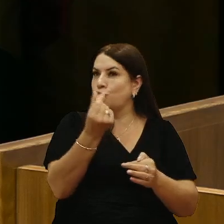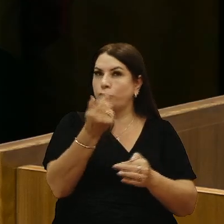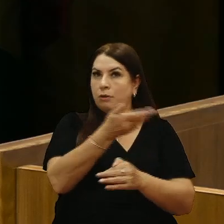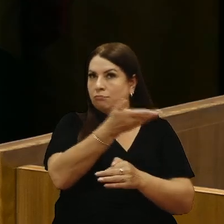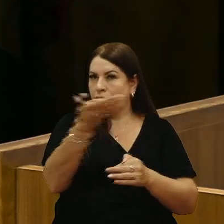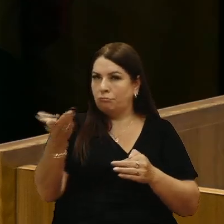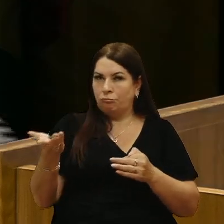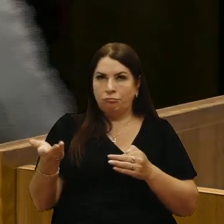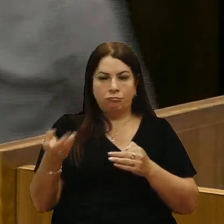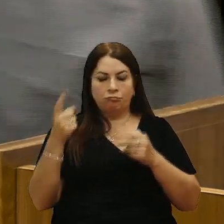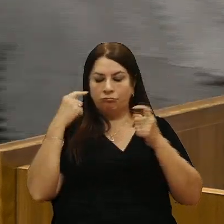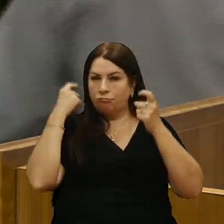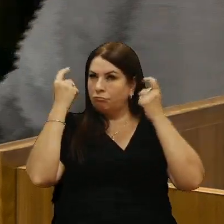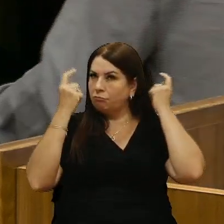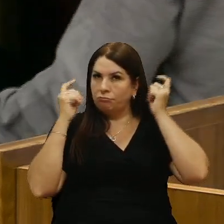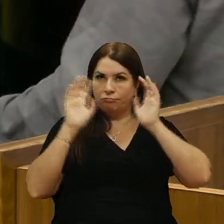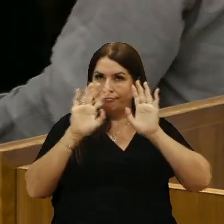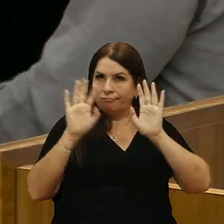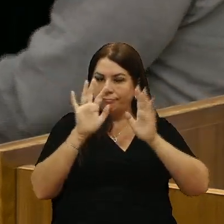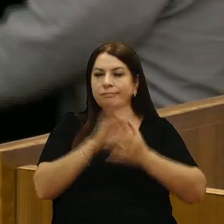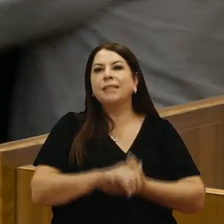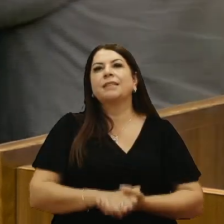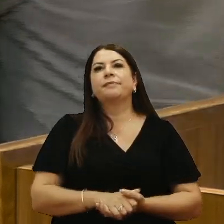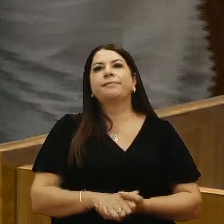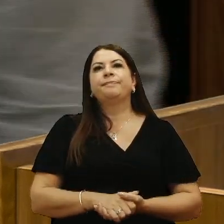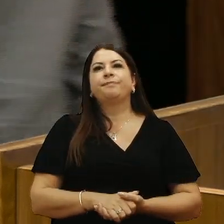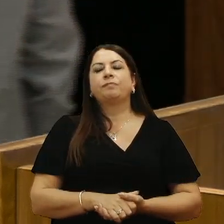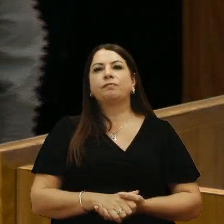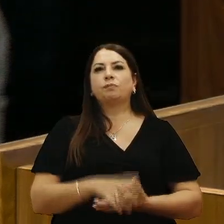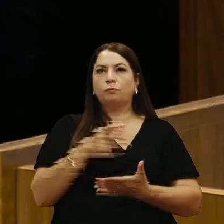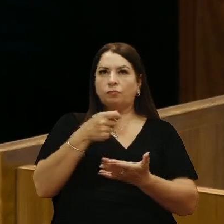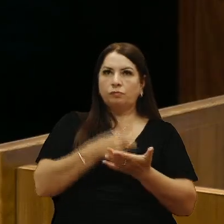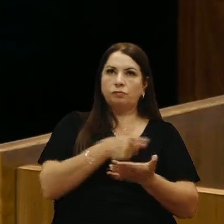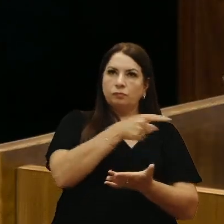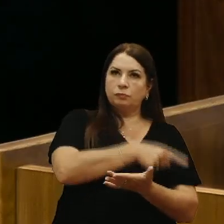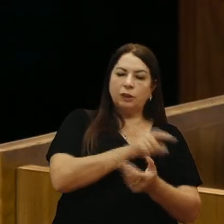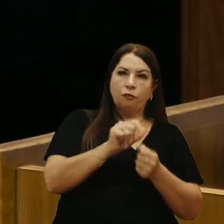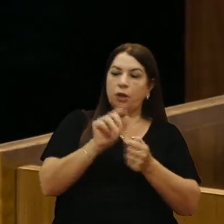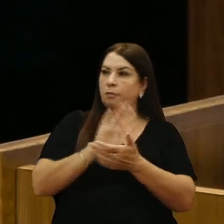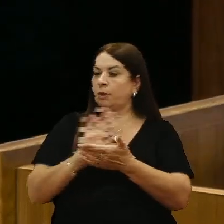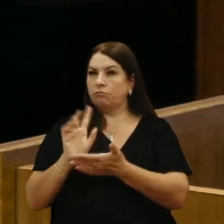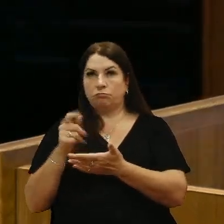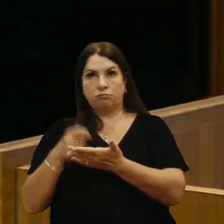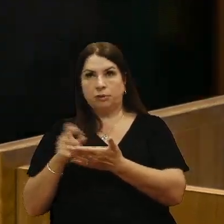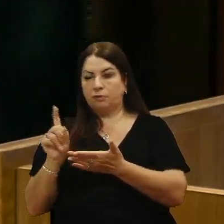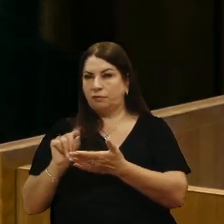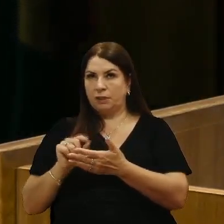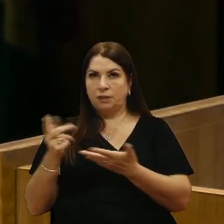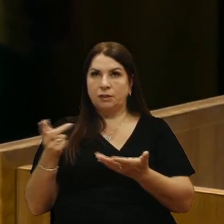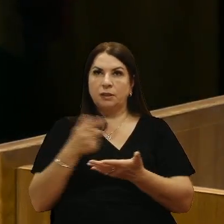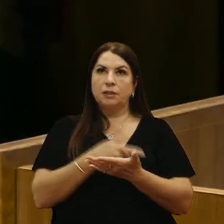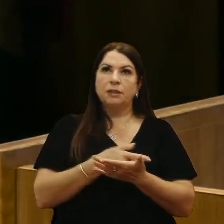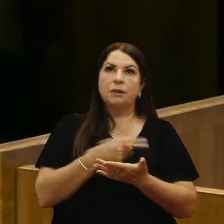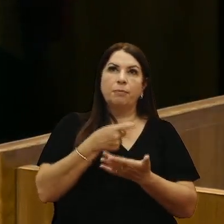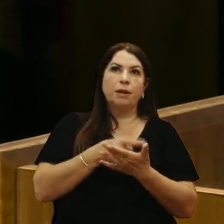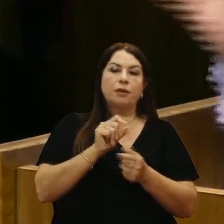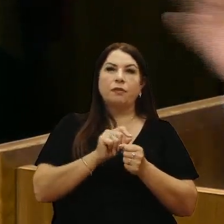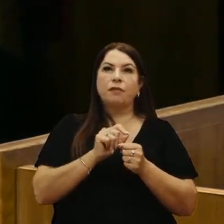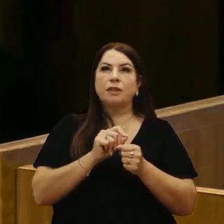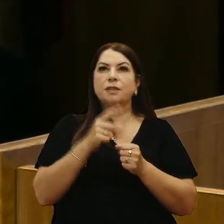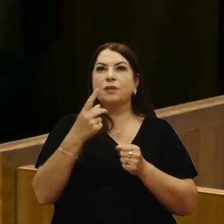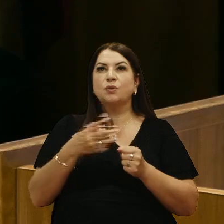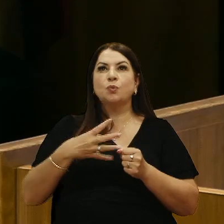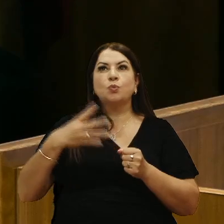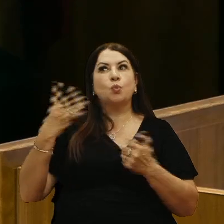correndo. Não se preocupe que o dinheiro está correndo. Paga para um, não faz, depois paga para outro que não faz, depois paga para outro que não faz, e o